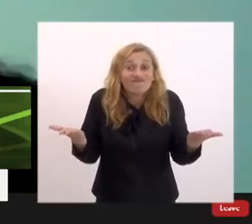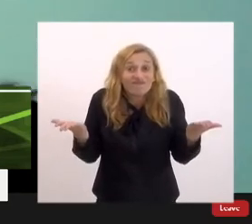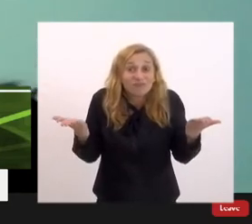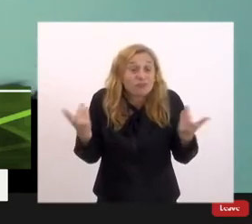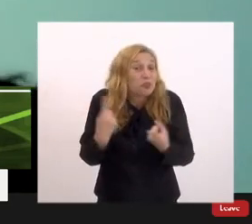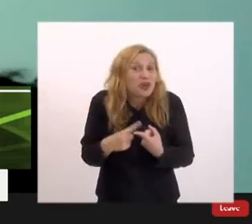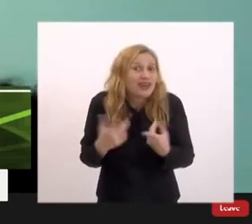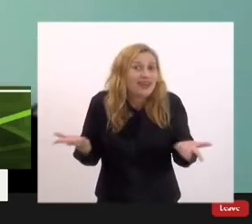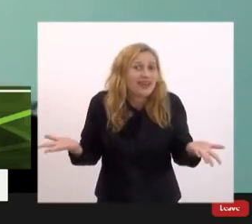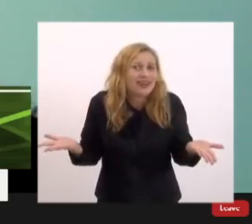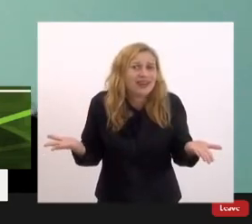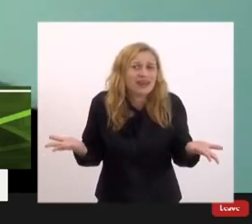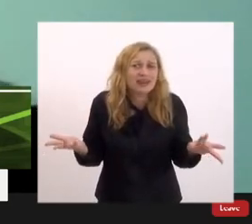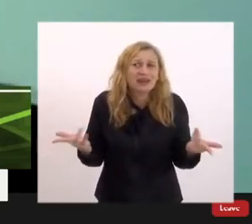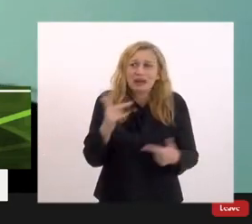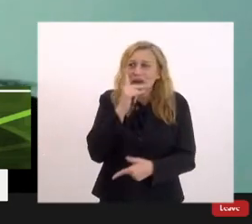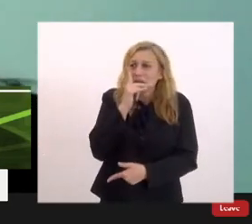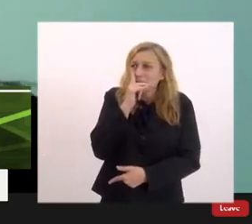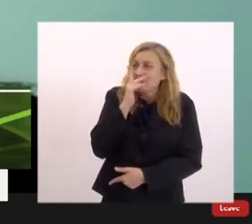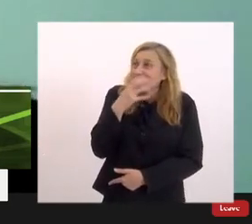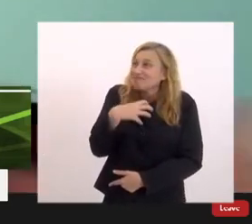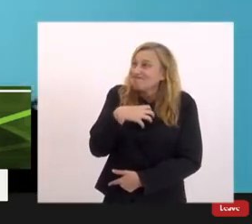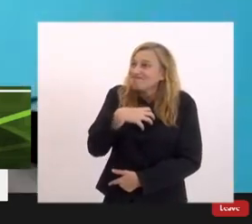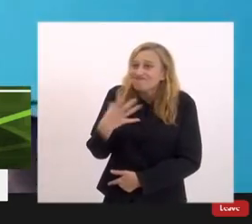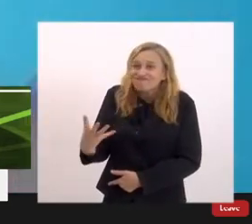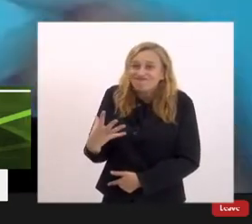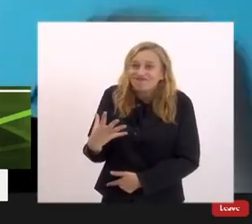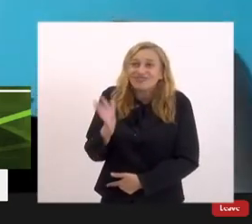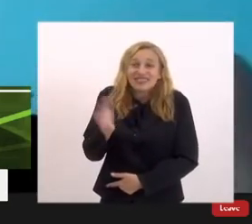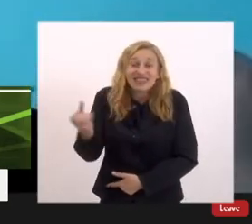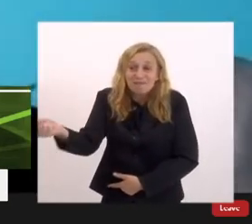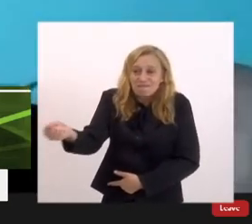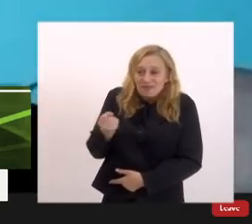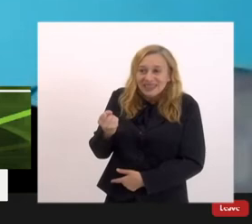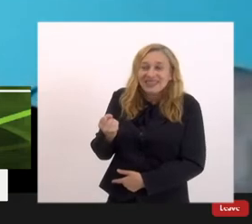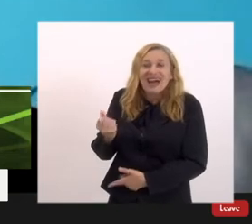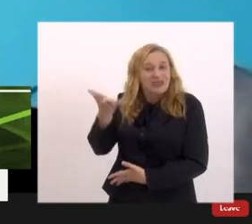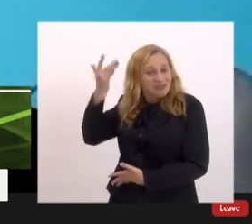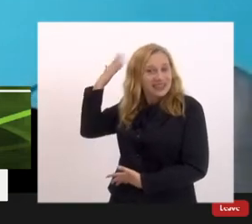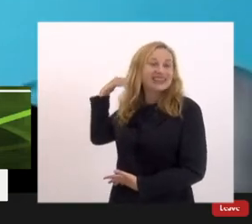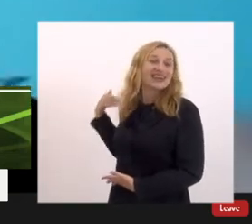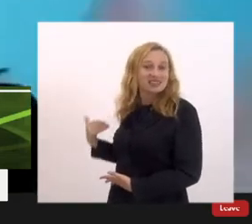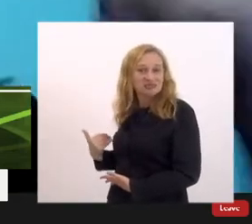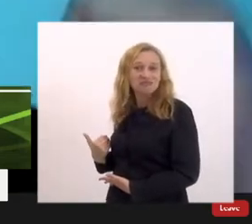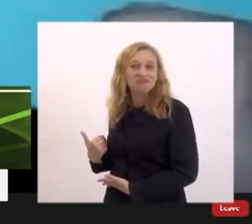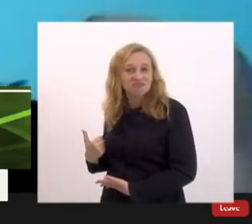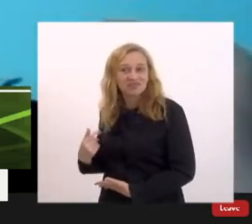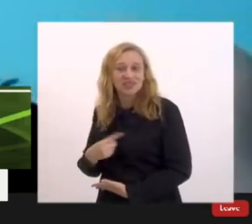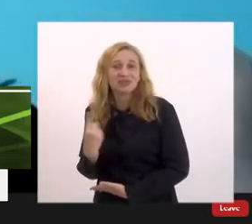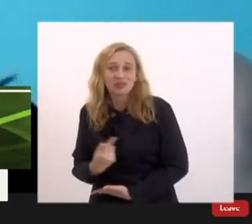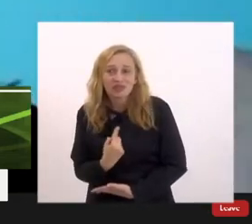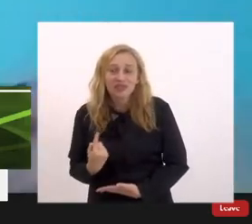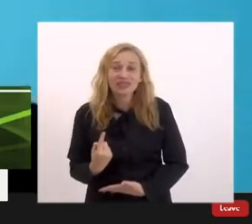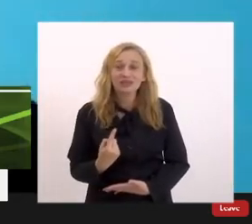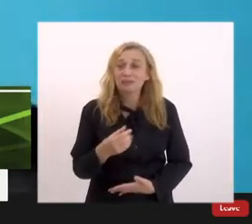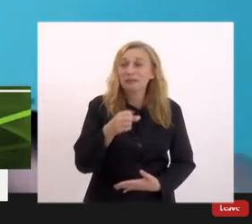porque parece assim, a sensação que a gente tem é que já mataram o nosso passado lá atrás, né? Porque mataram os idosos, os avós de